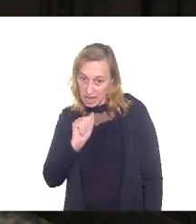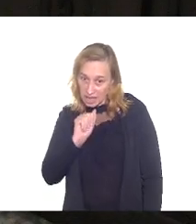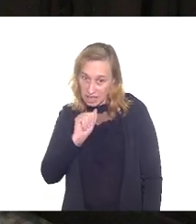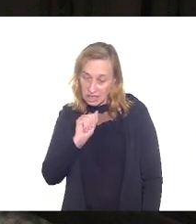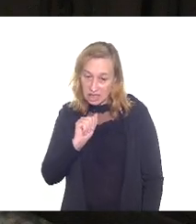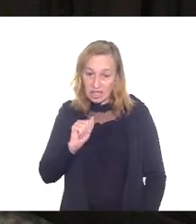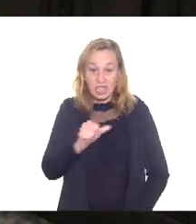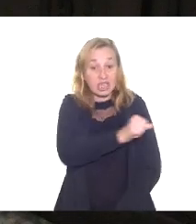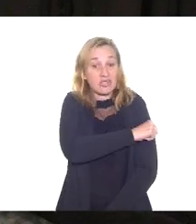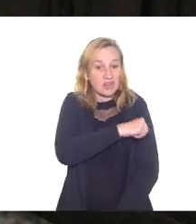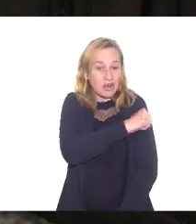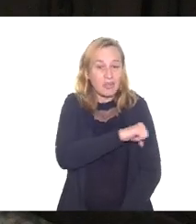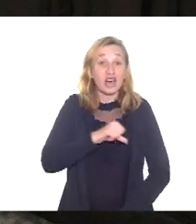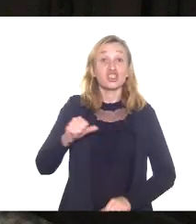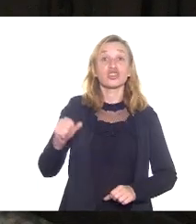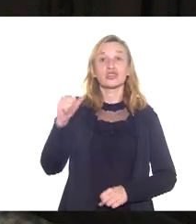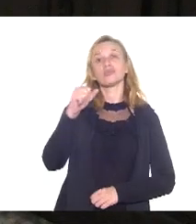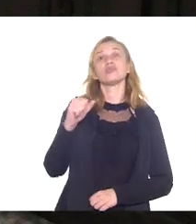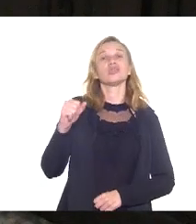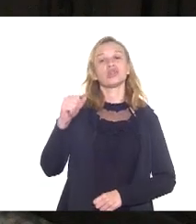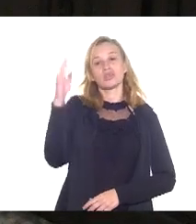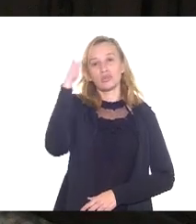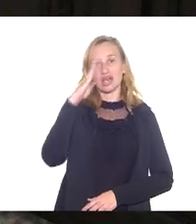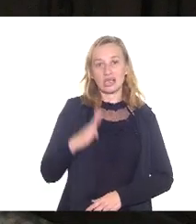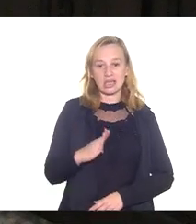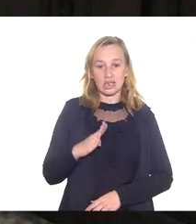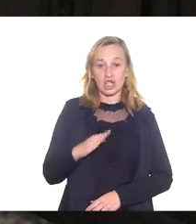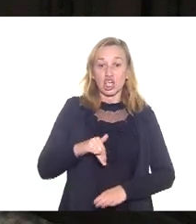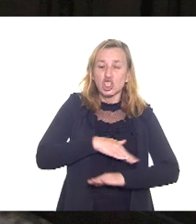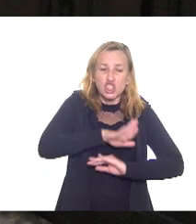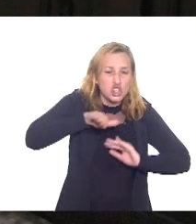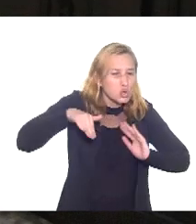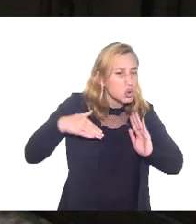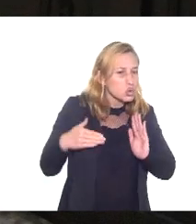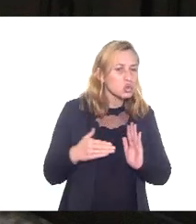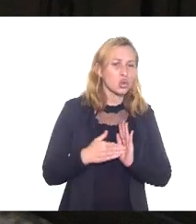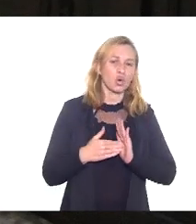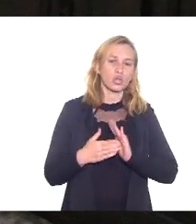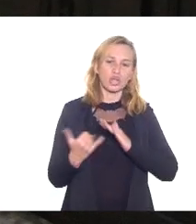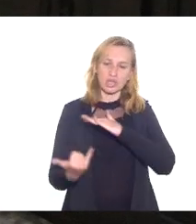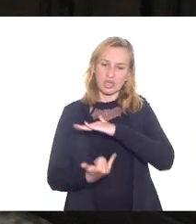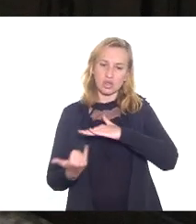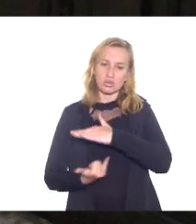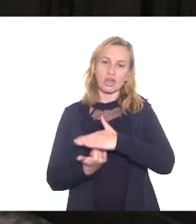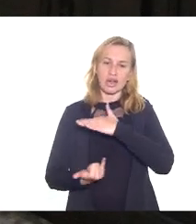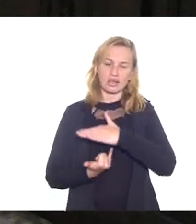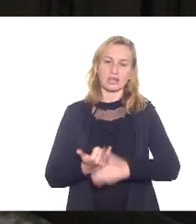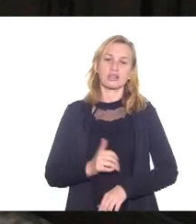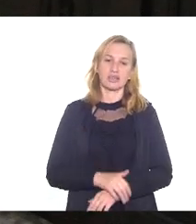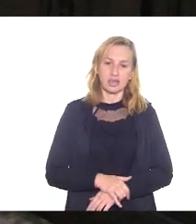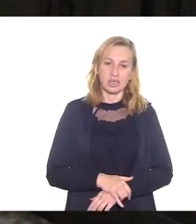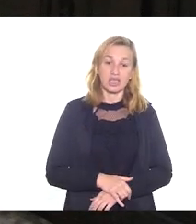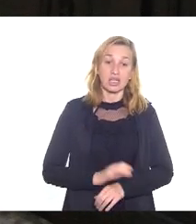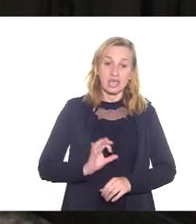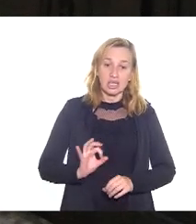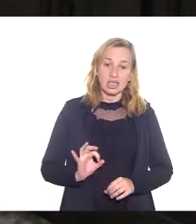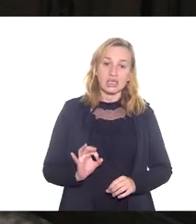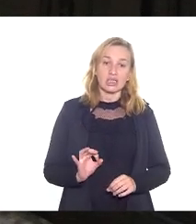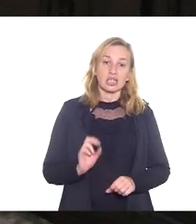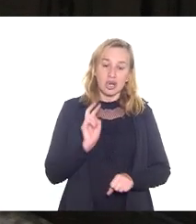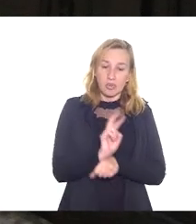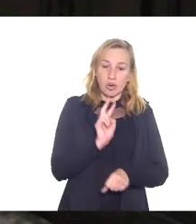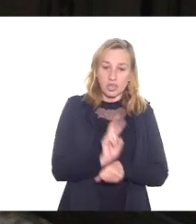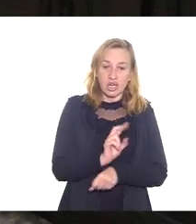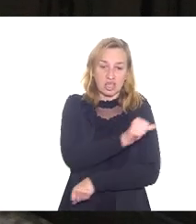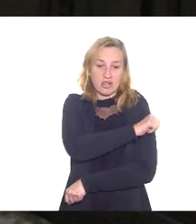da enfermagem brasileira e de todas as entidades de classe que defendem a enfermagem